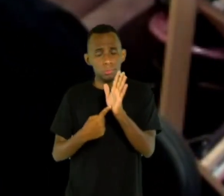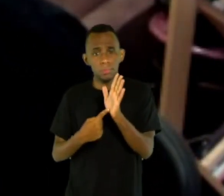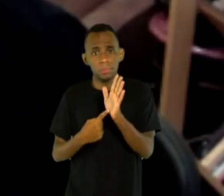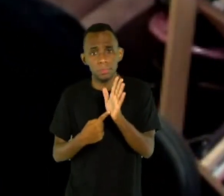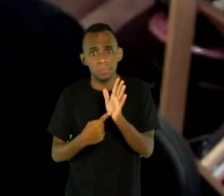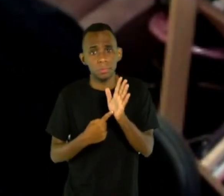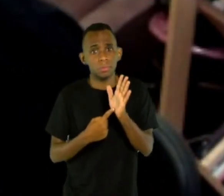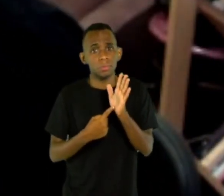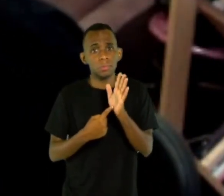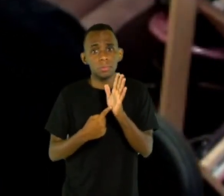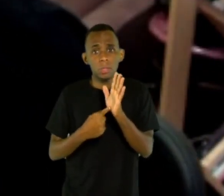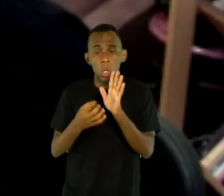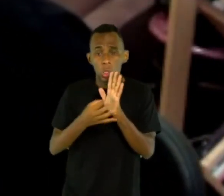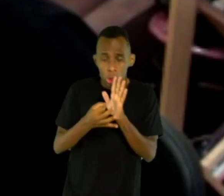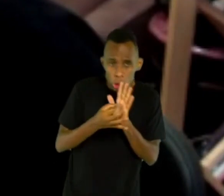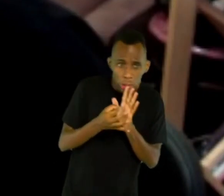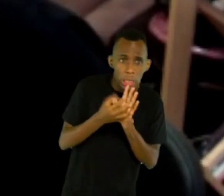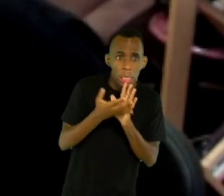Tito Lemos,